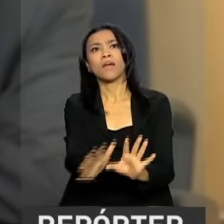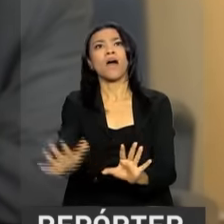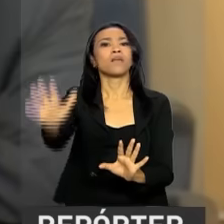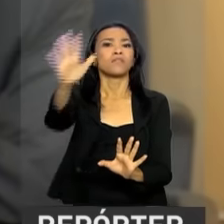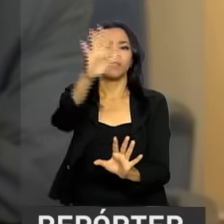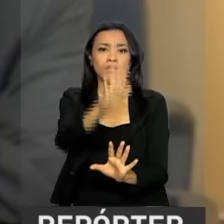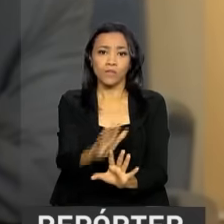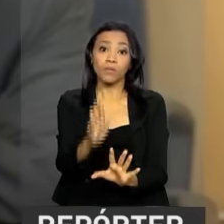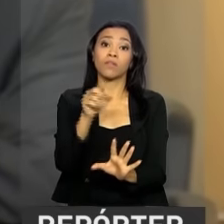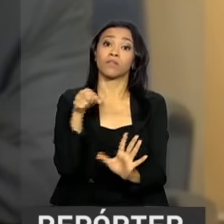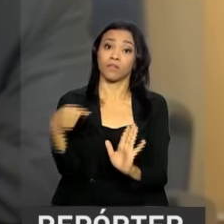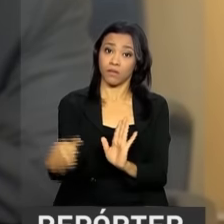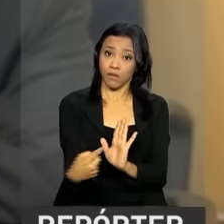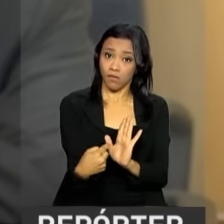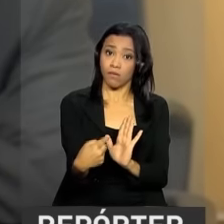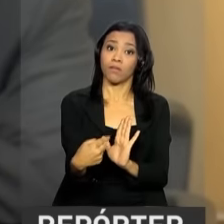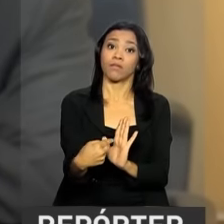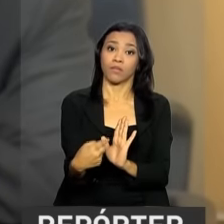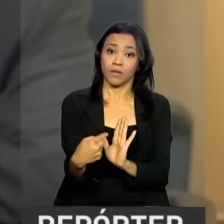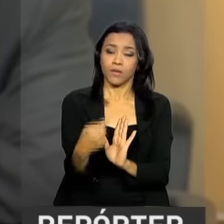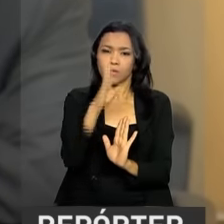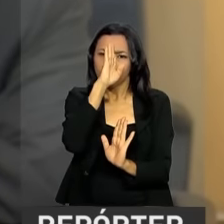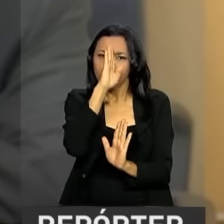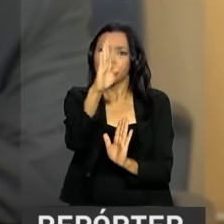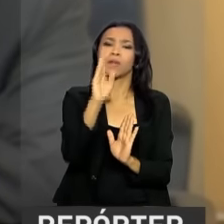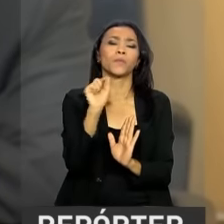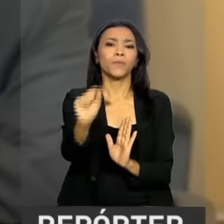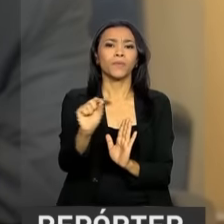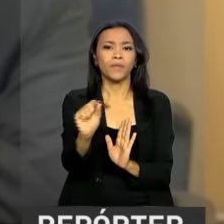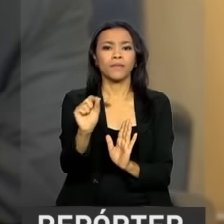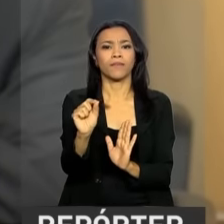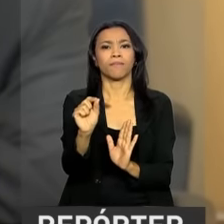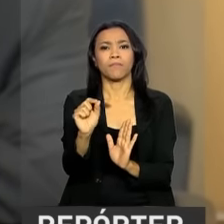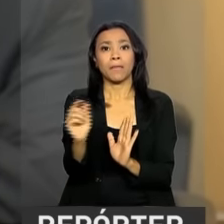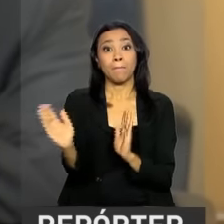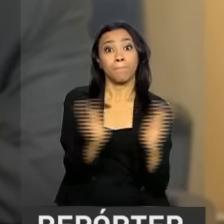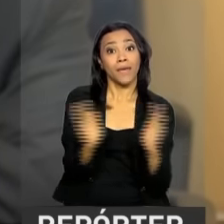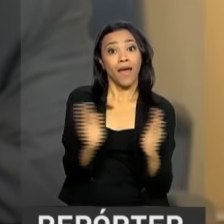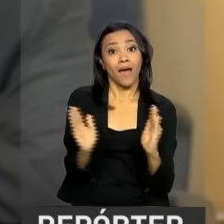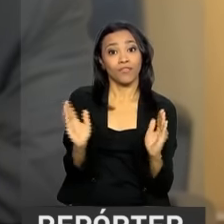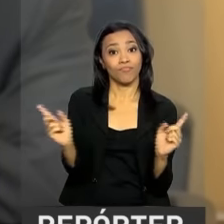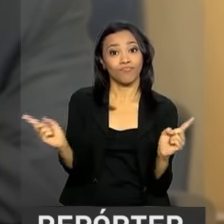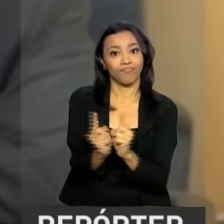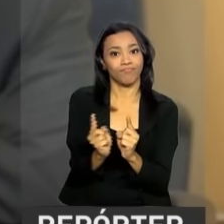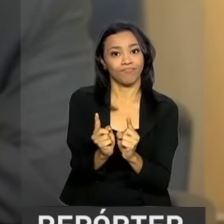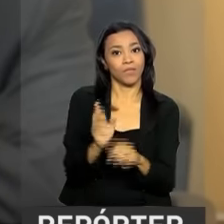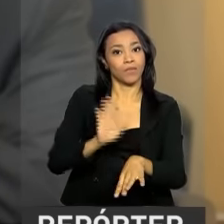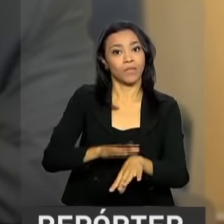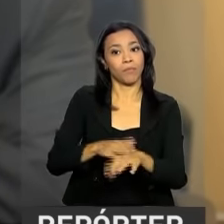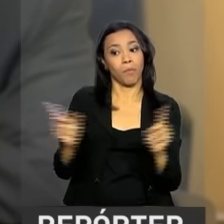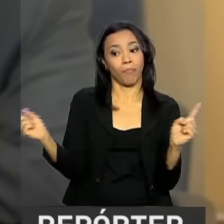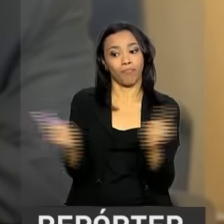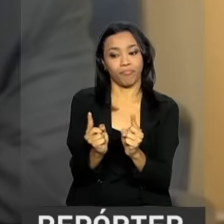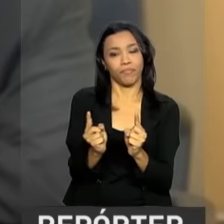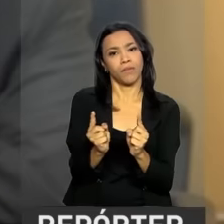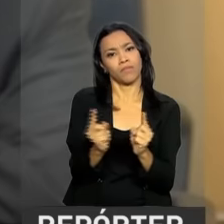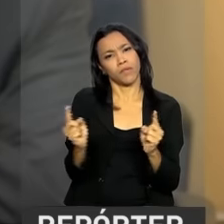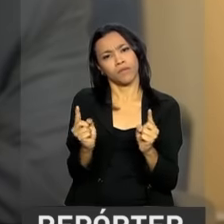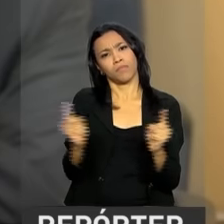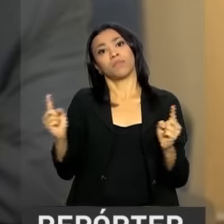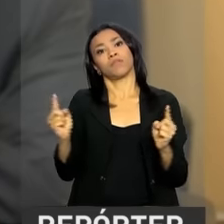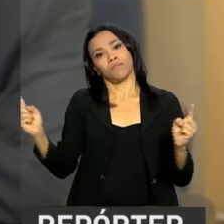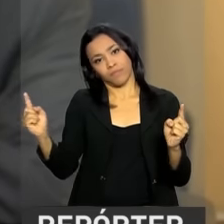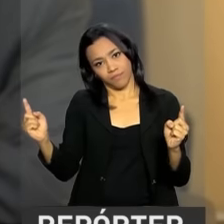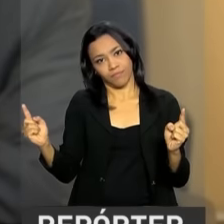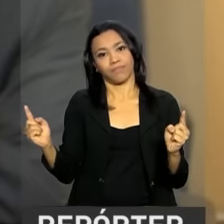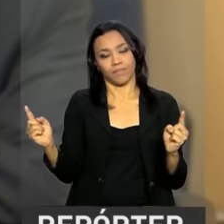aplicação imediata com prioridades a brevíssimo prazo breve prazo médio e aí